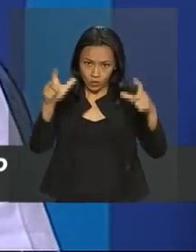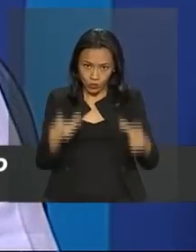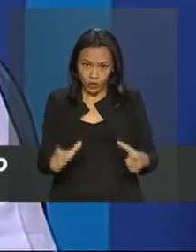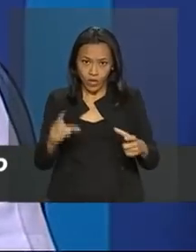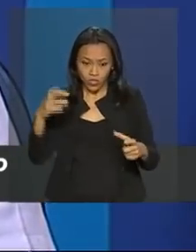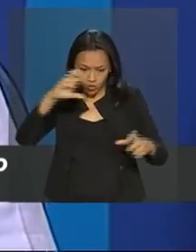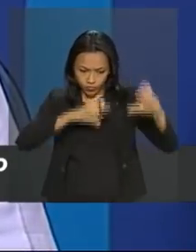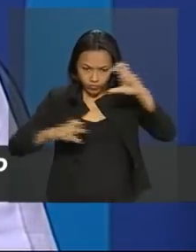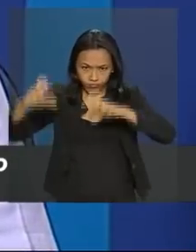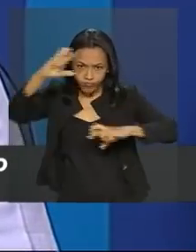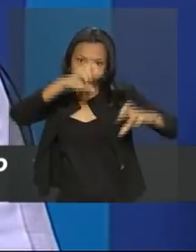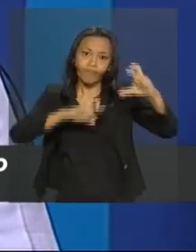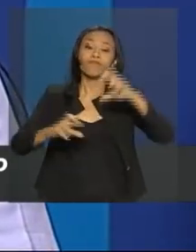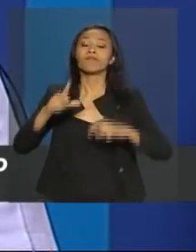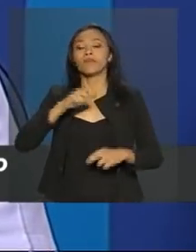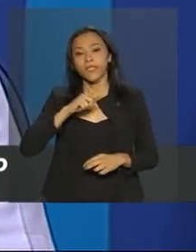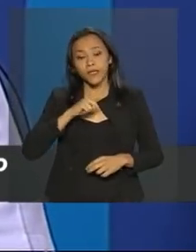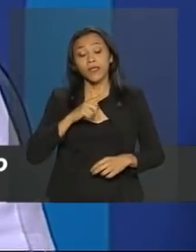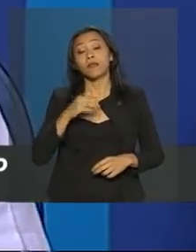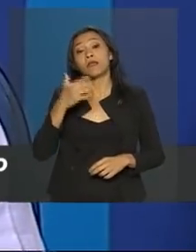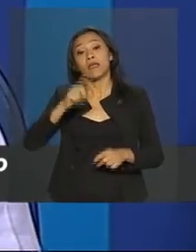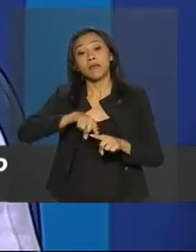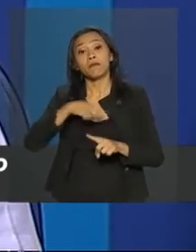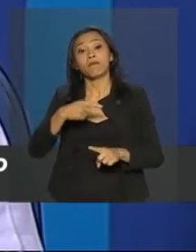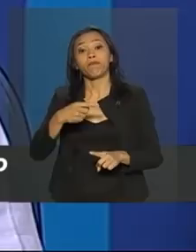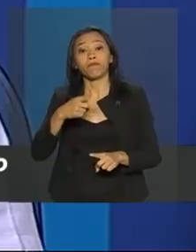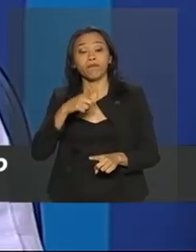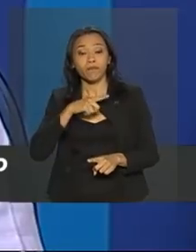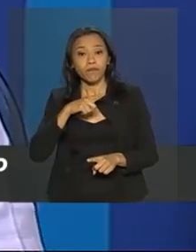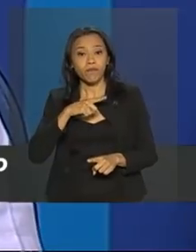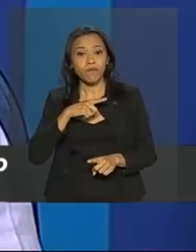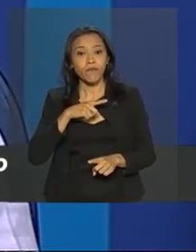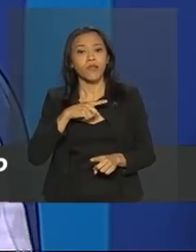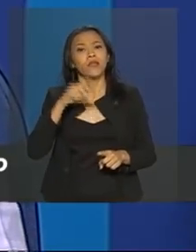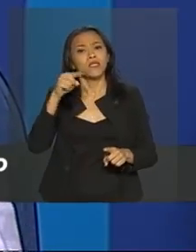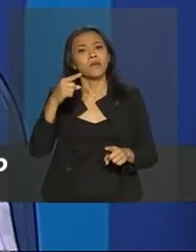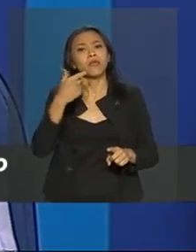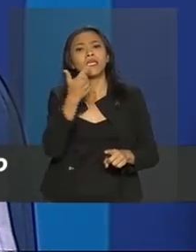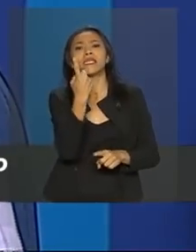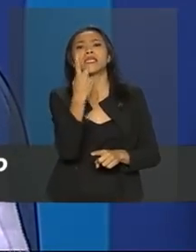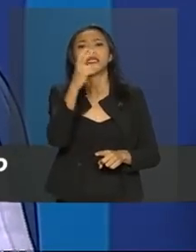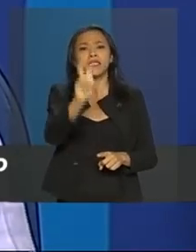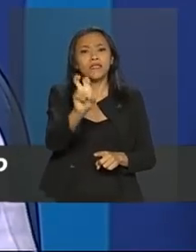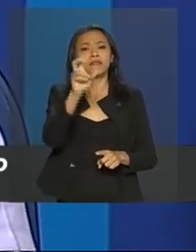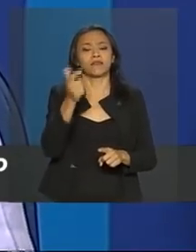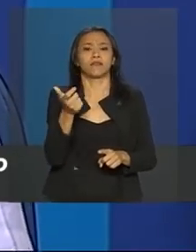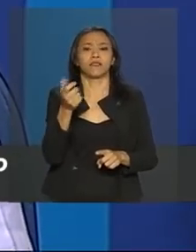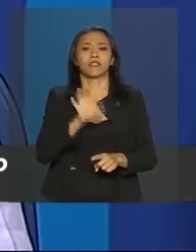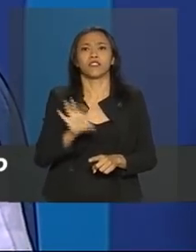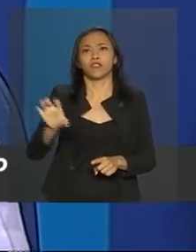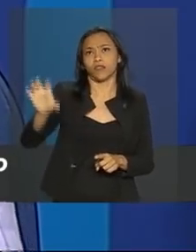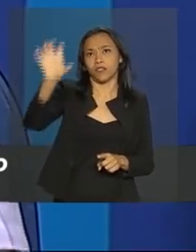unidades da federação que também integrado com seus órgãos de segurança especificamente para esse evento nós